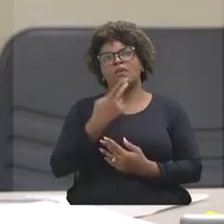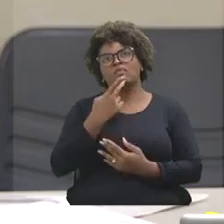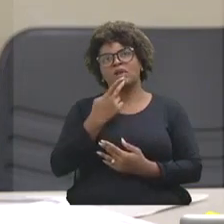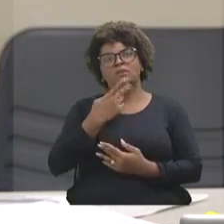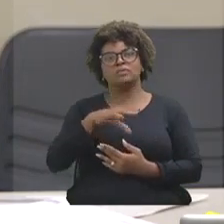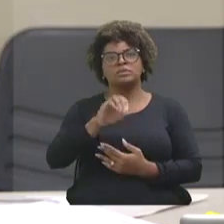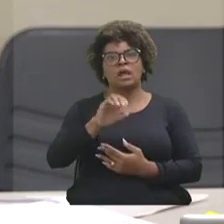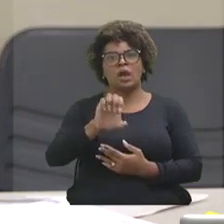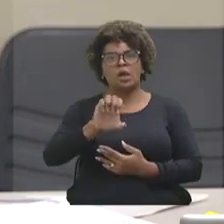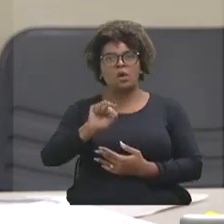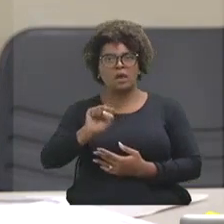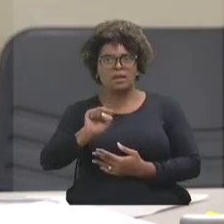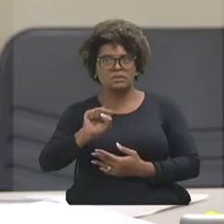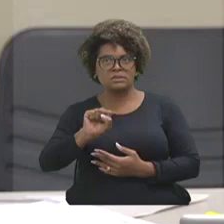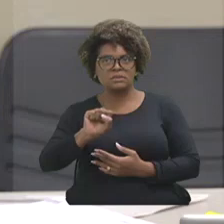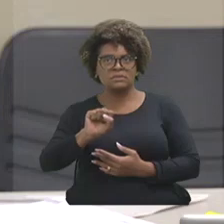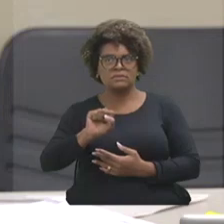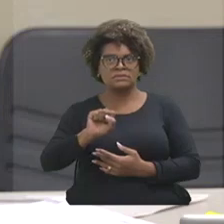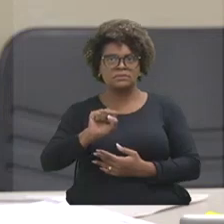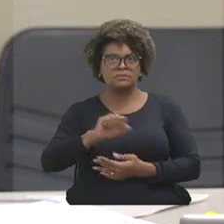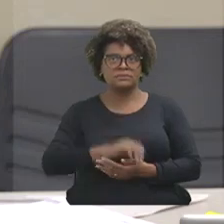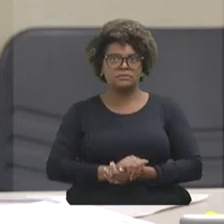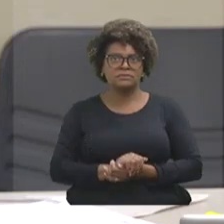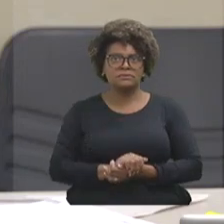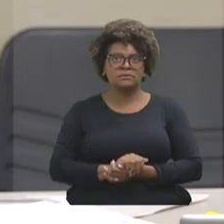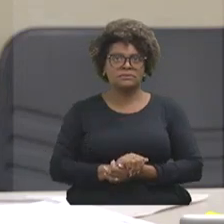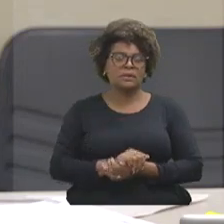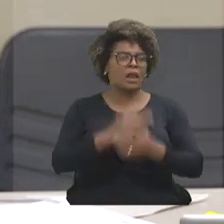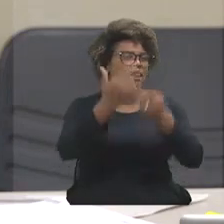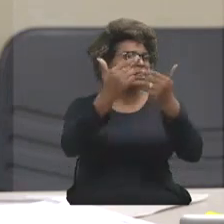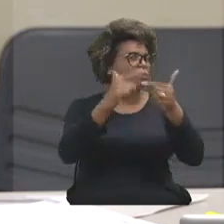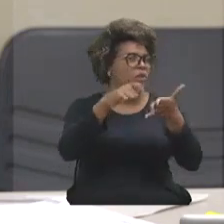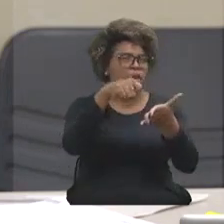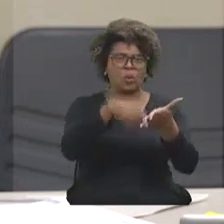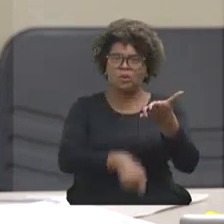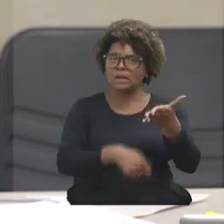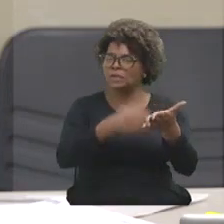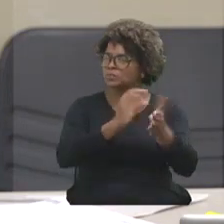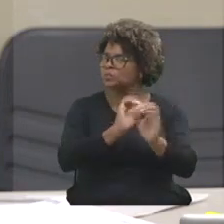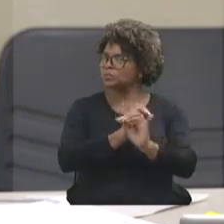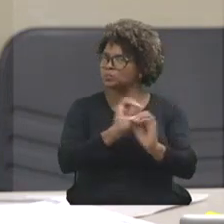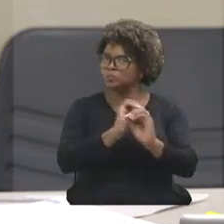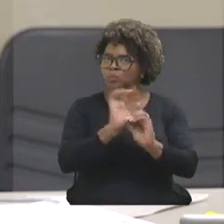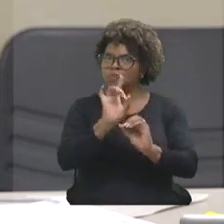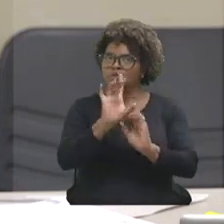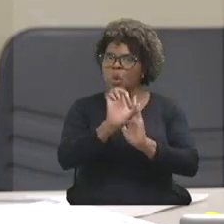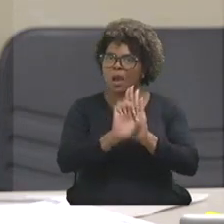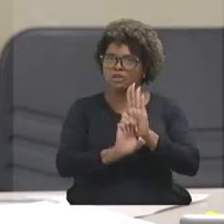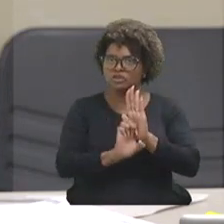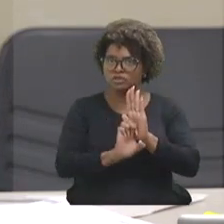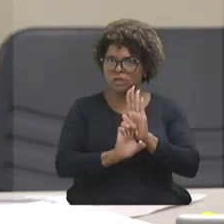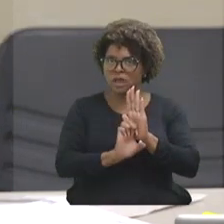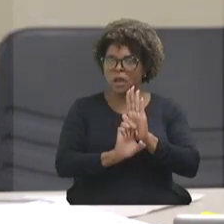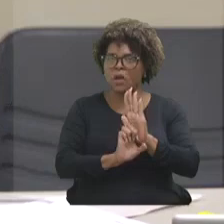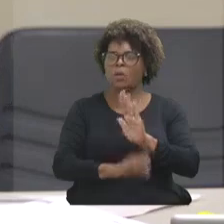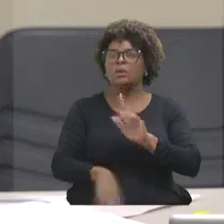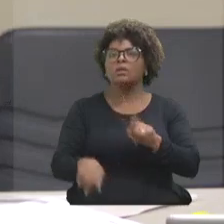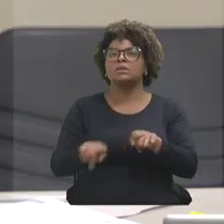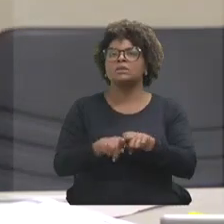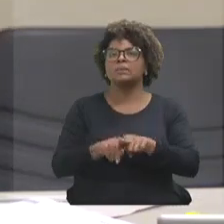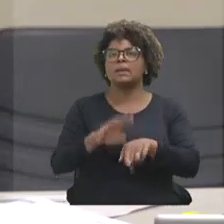a sobre o Aécio não foi celebrado nenhum contrato temos apenas editais e a CGE